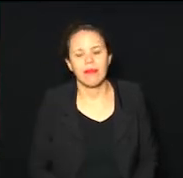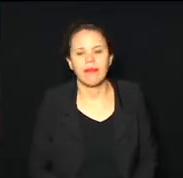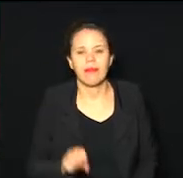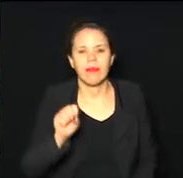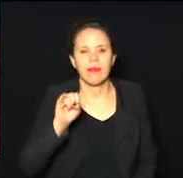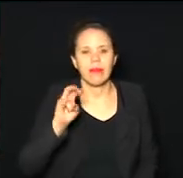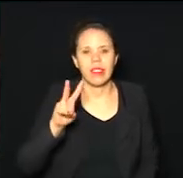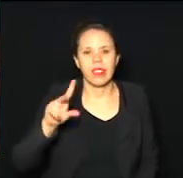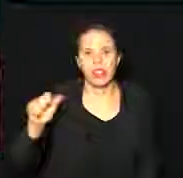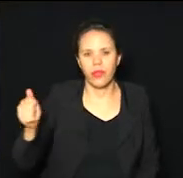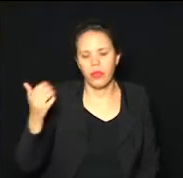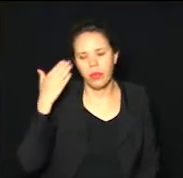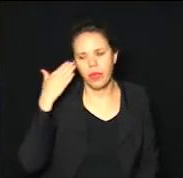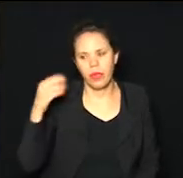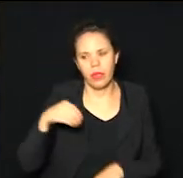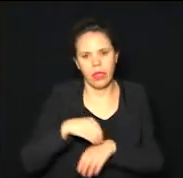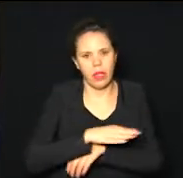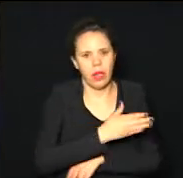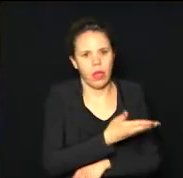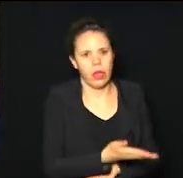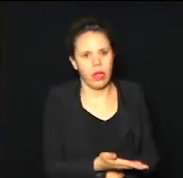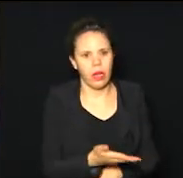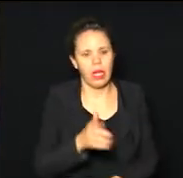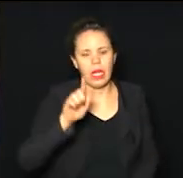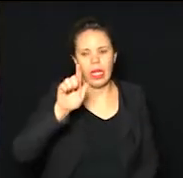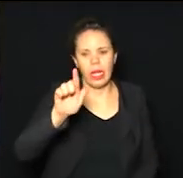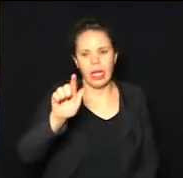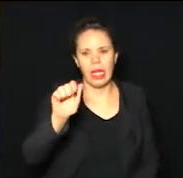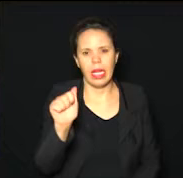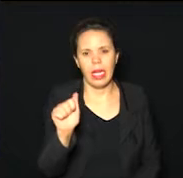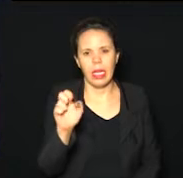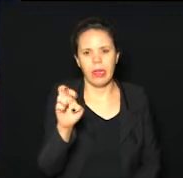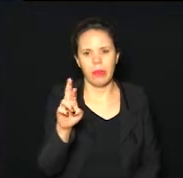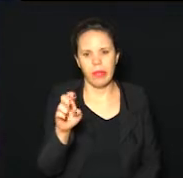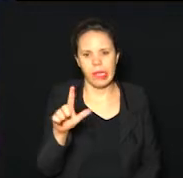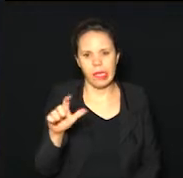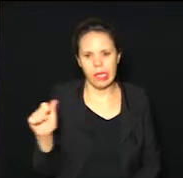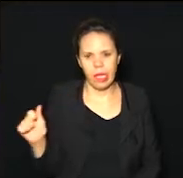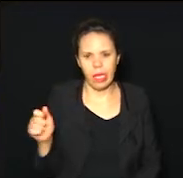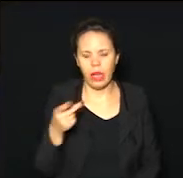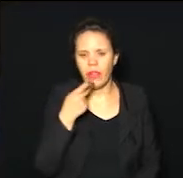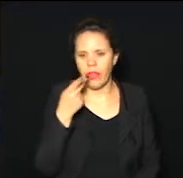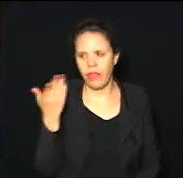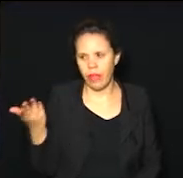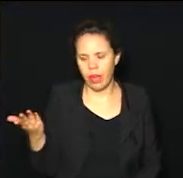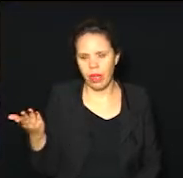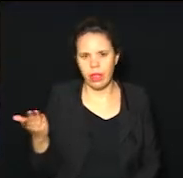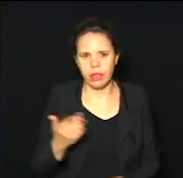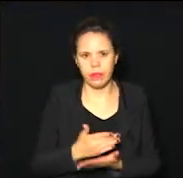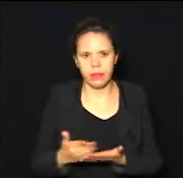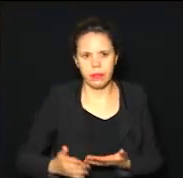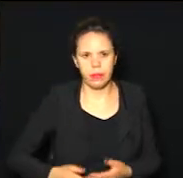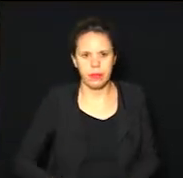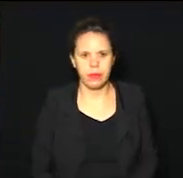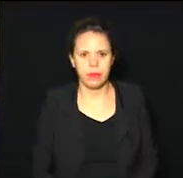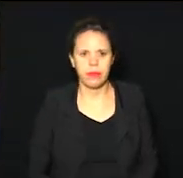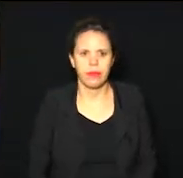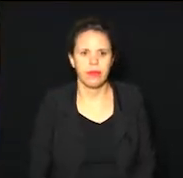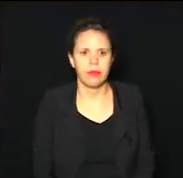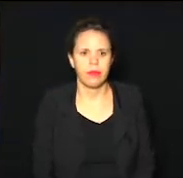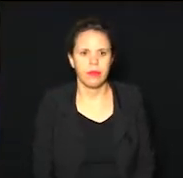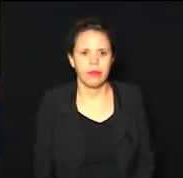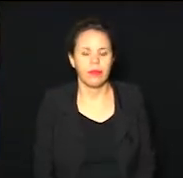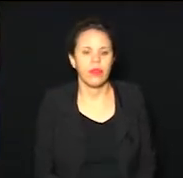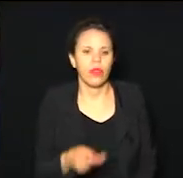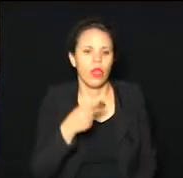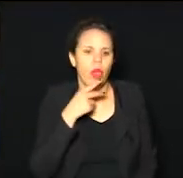Silvia. Eu vou passar a palavra, então, para a Gabriela Barros, fazer suas considerações. Eu vou avisar